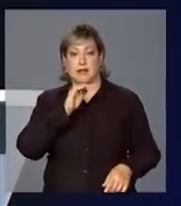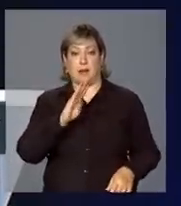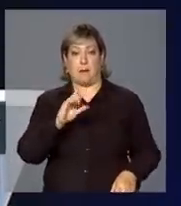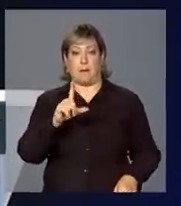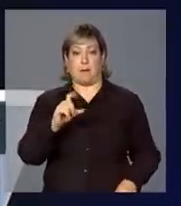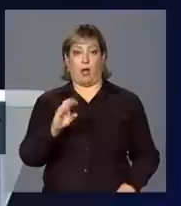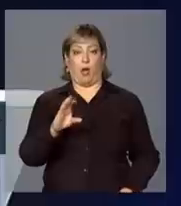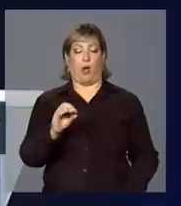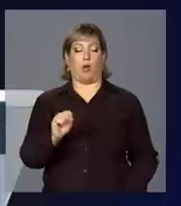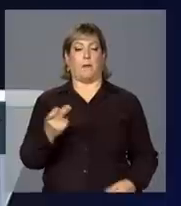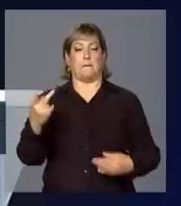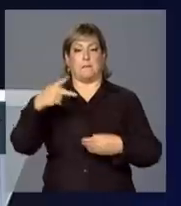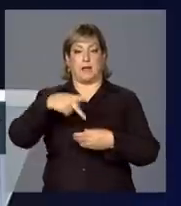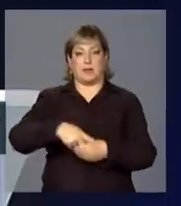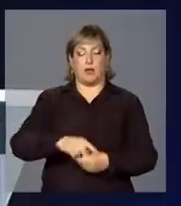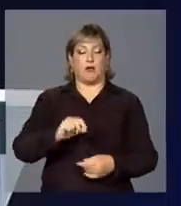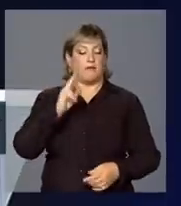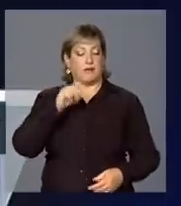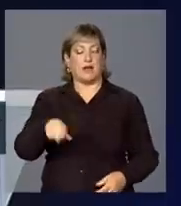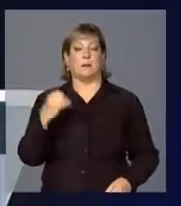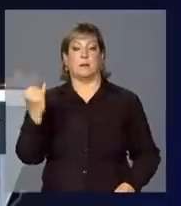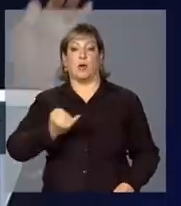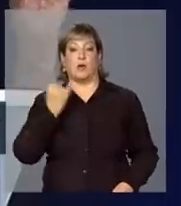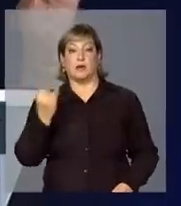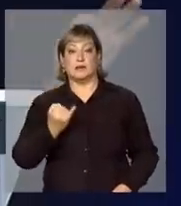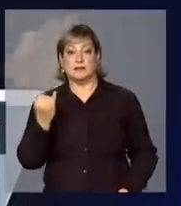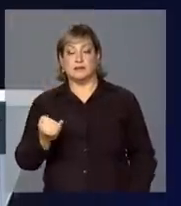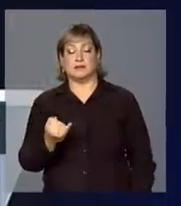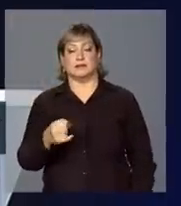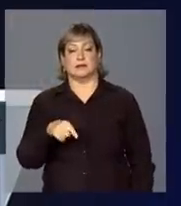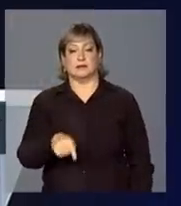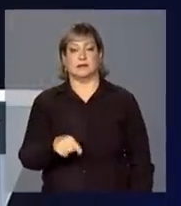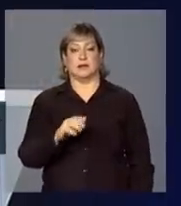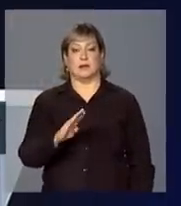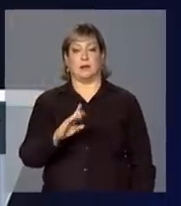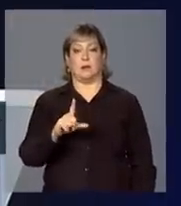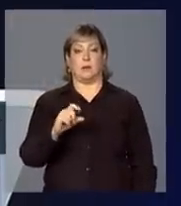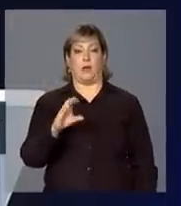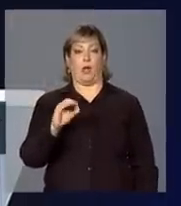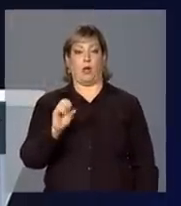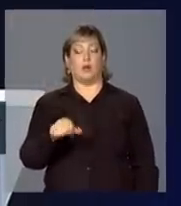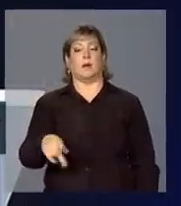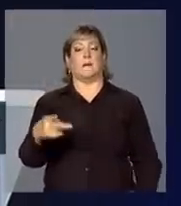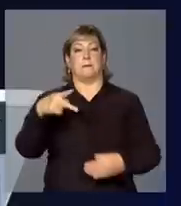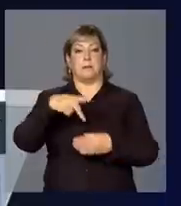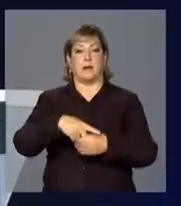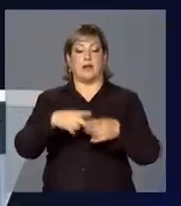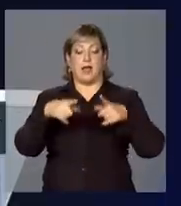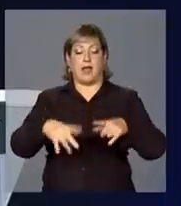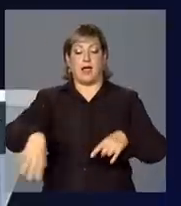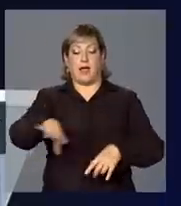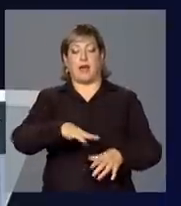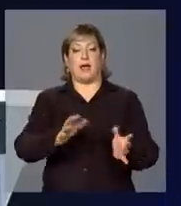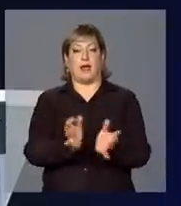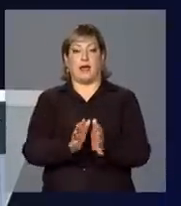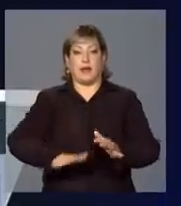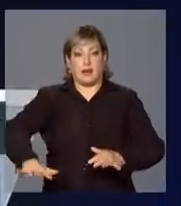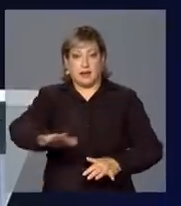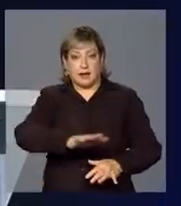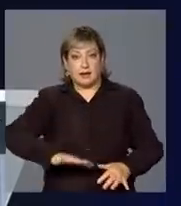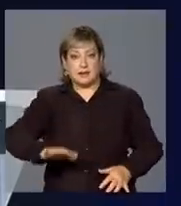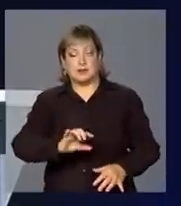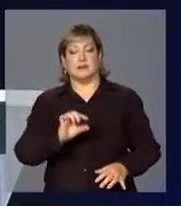a importância dos blocos de petróleo em áreas consolidadas